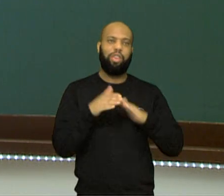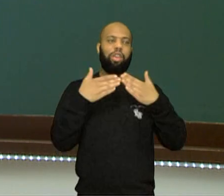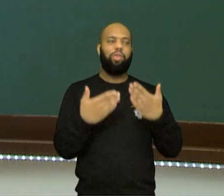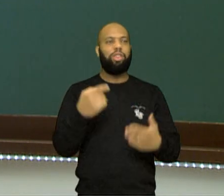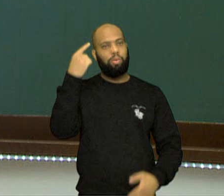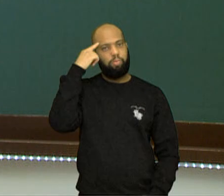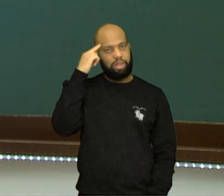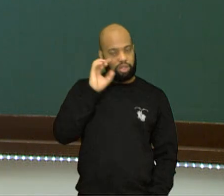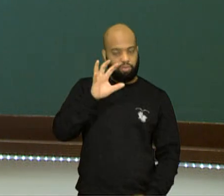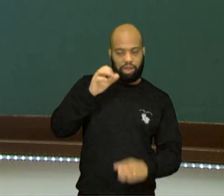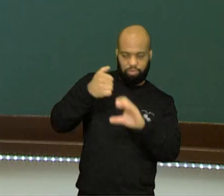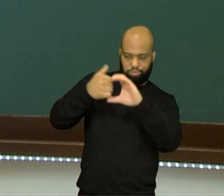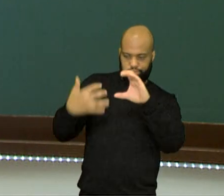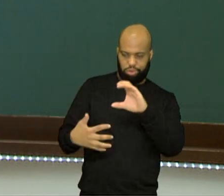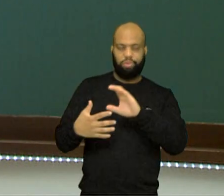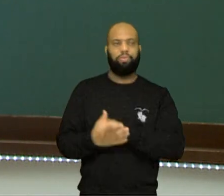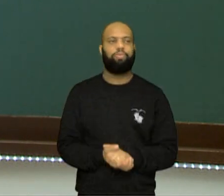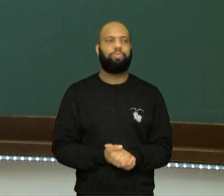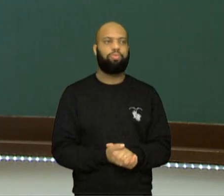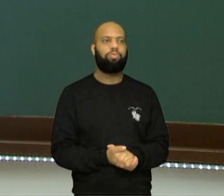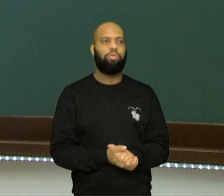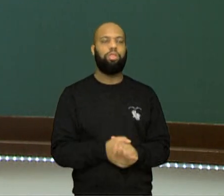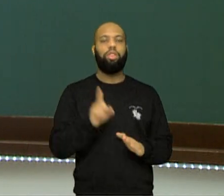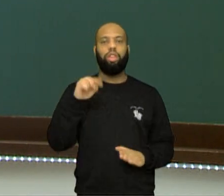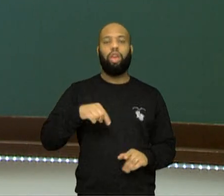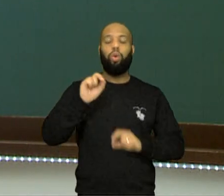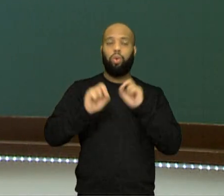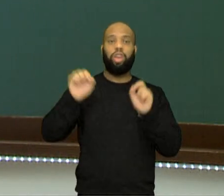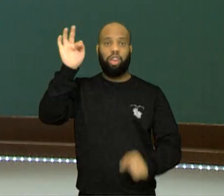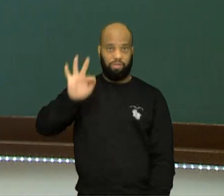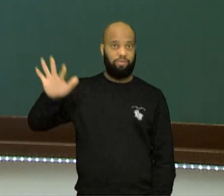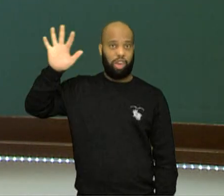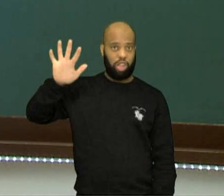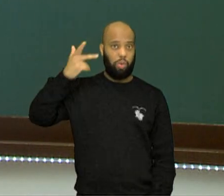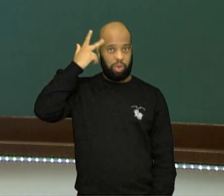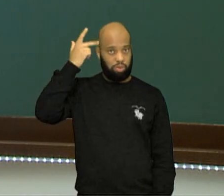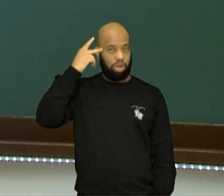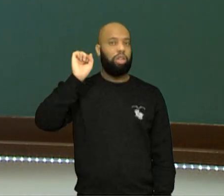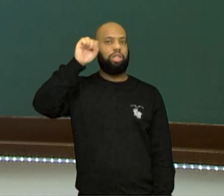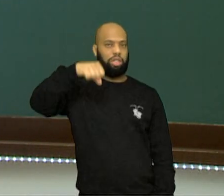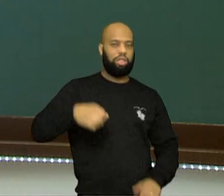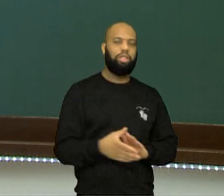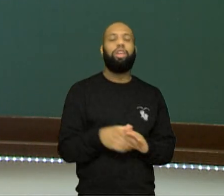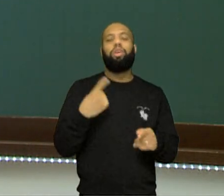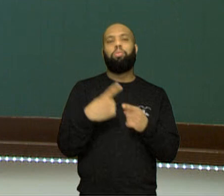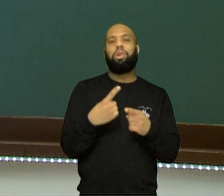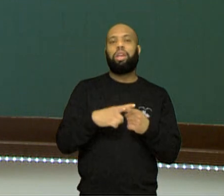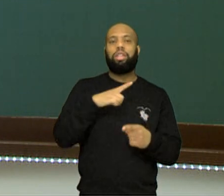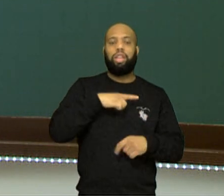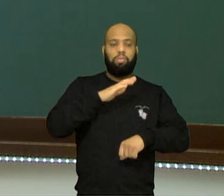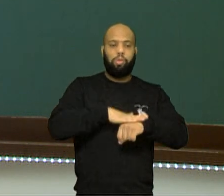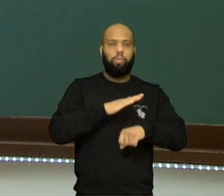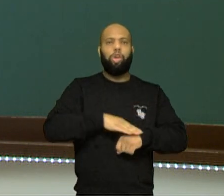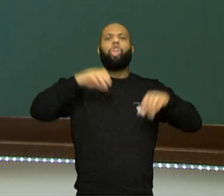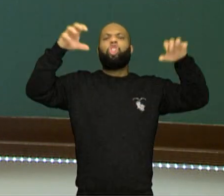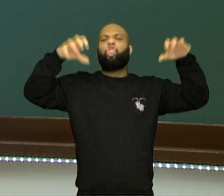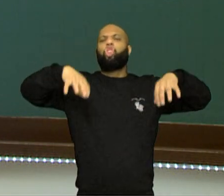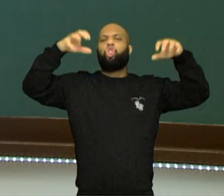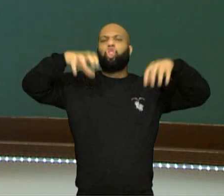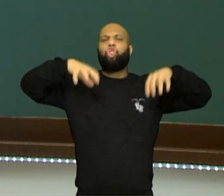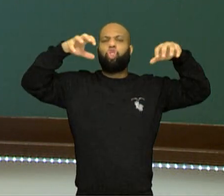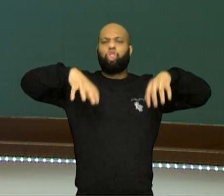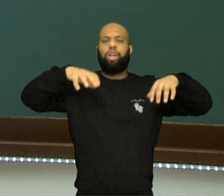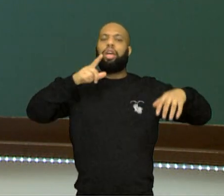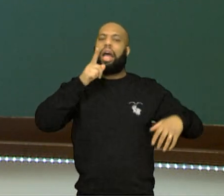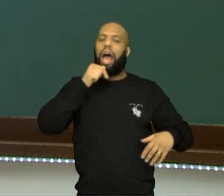nessas características, né? É um fenômeno natural? Sim. Por quê? Porque eu tenho momentos de cheia e vazante